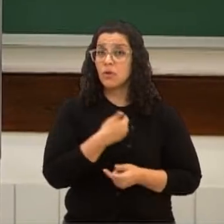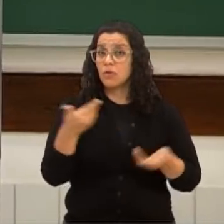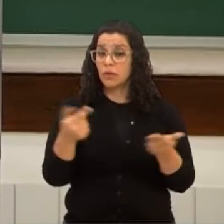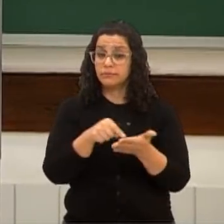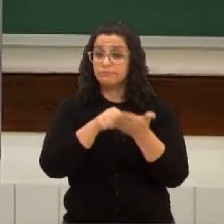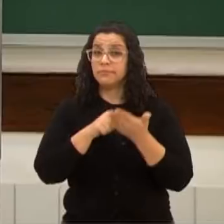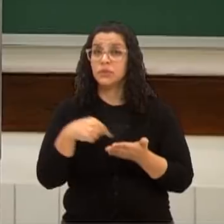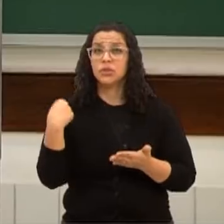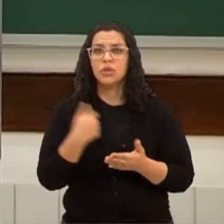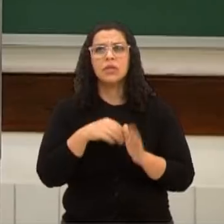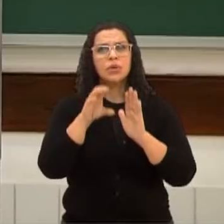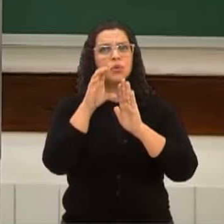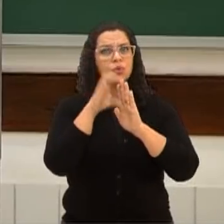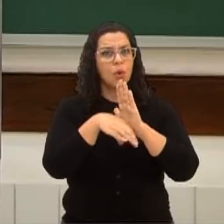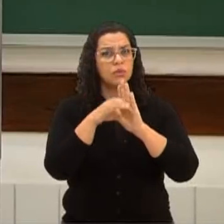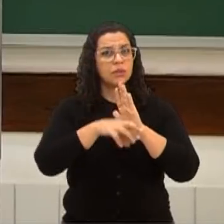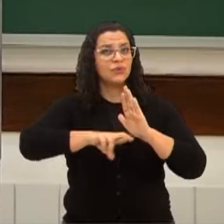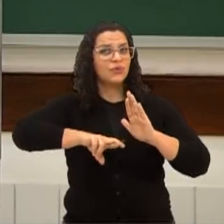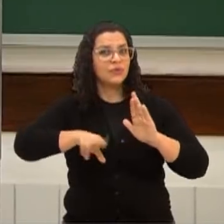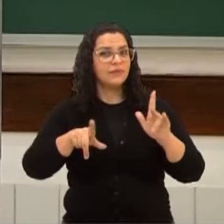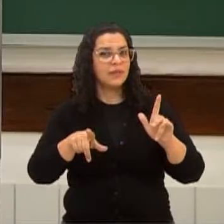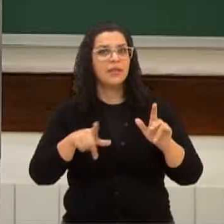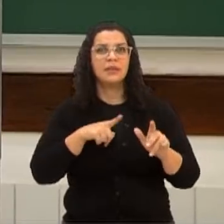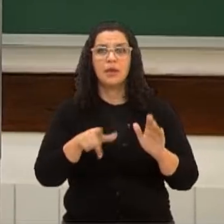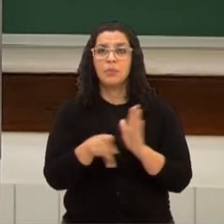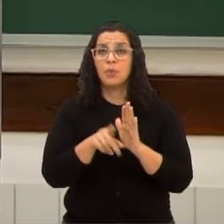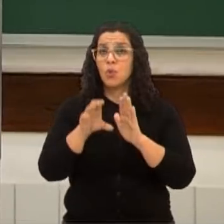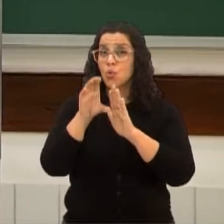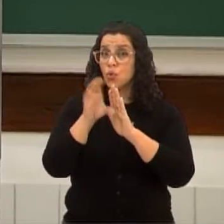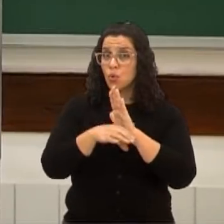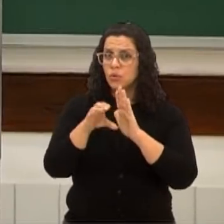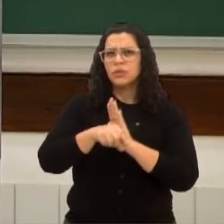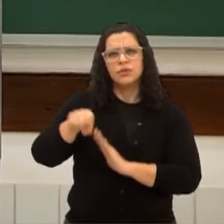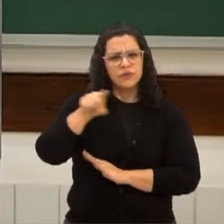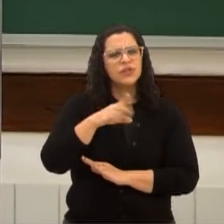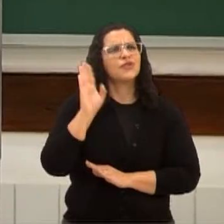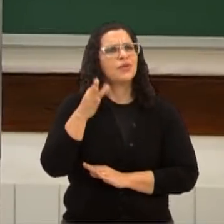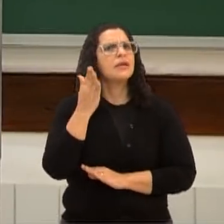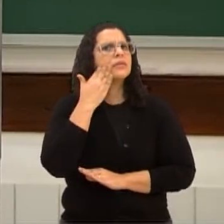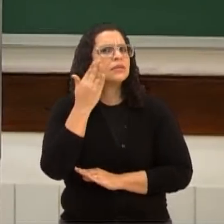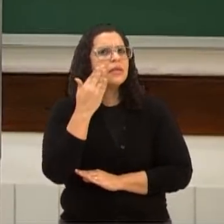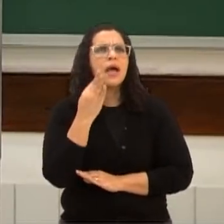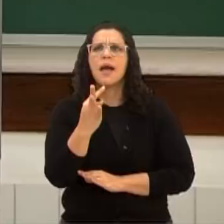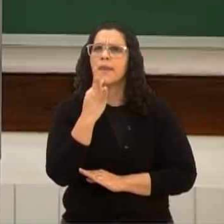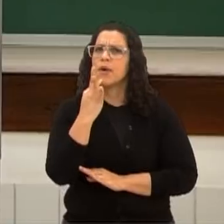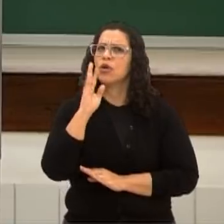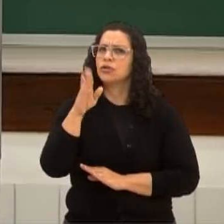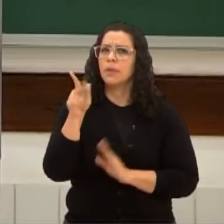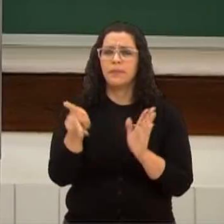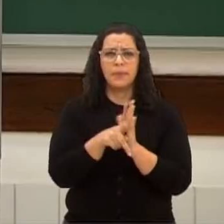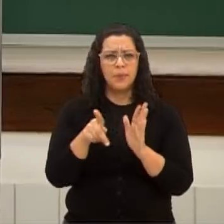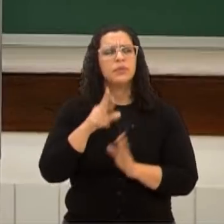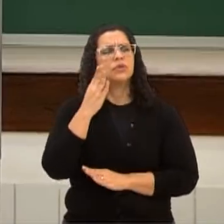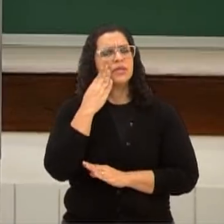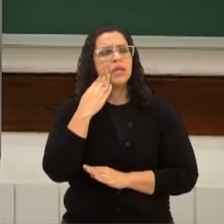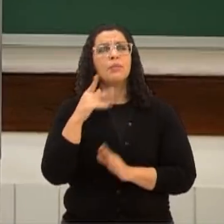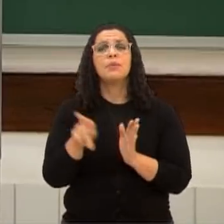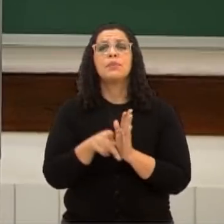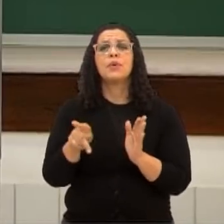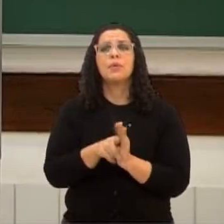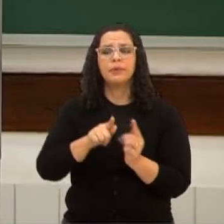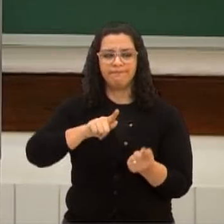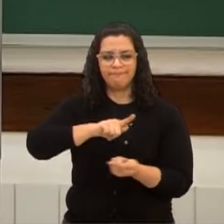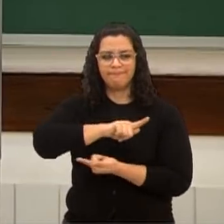aqui um conceito diferente, ou um conceito que você já deve ter ouvido falar e que está muito relacionado com isso, que é o conceito